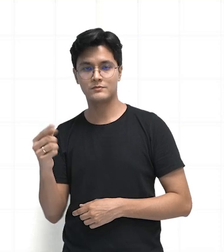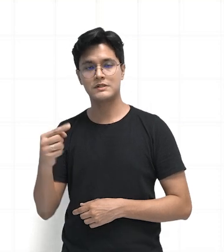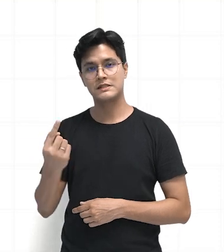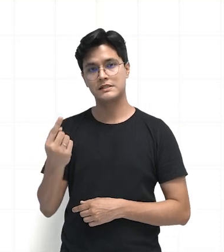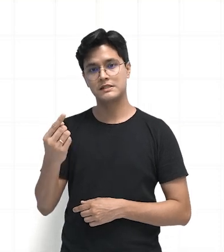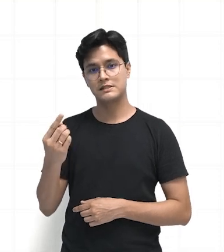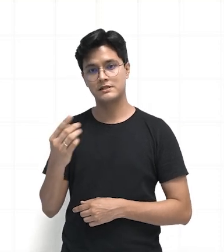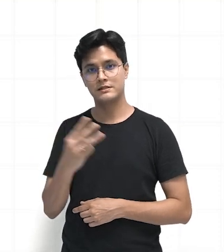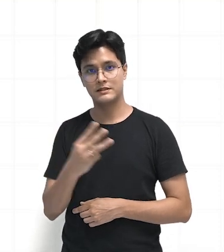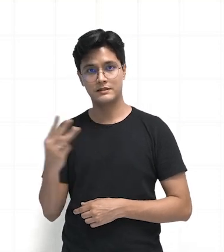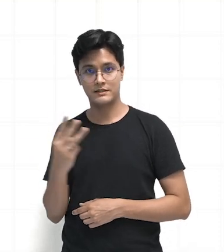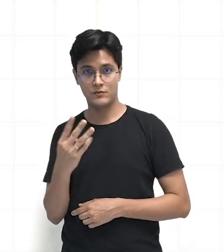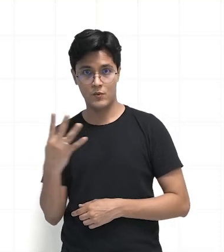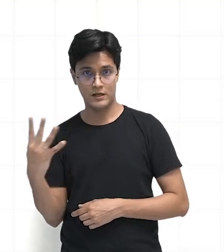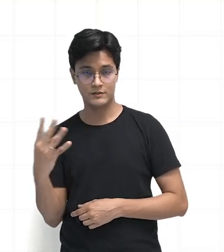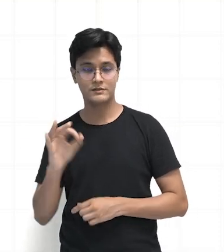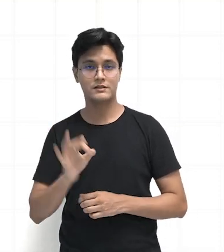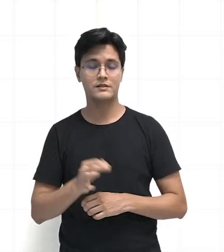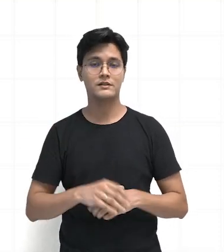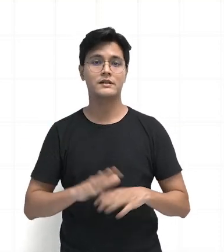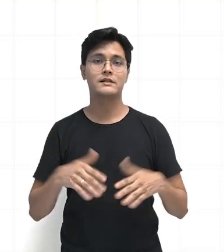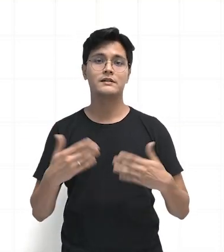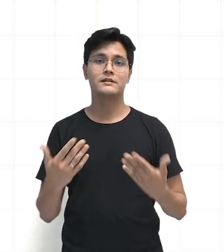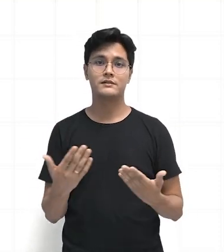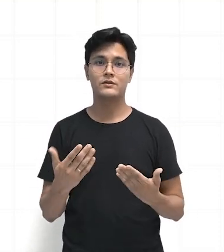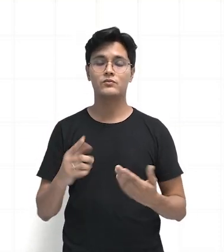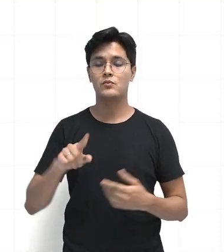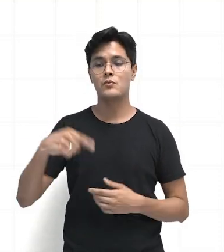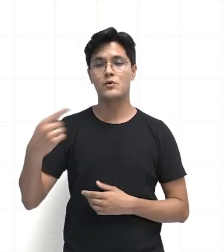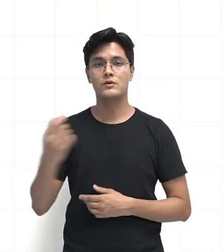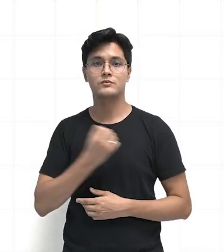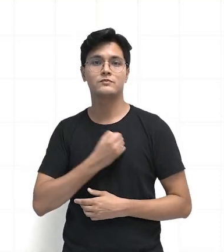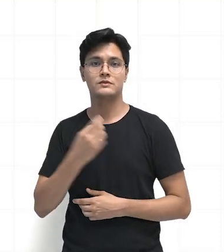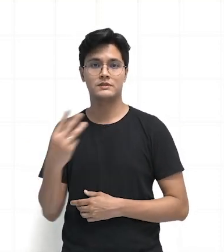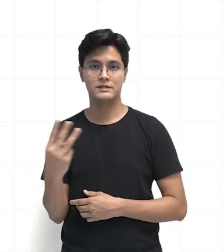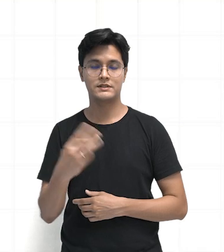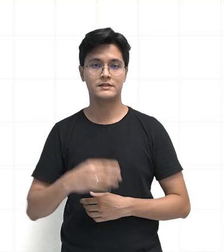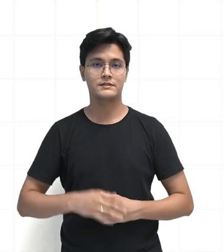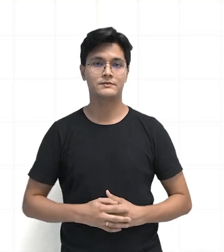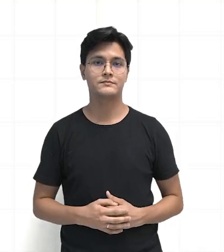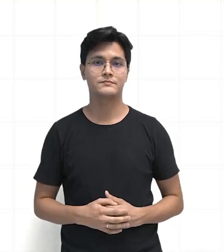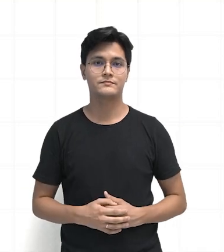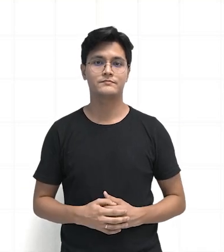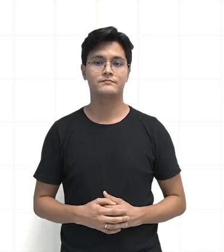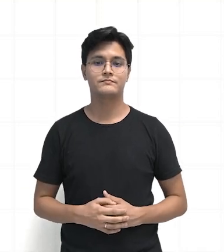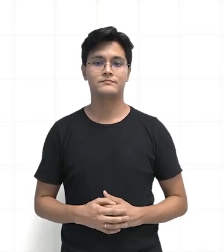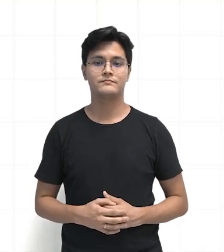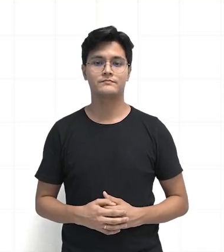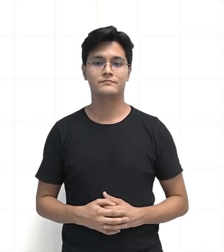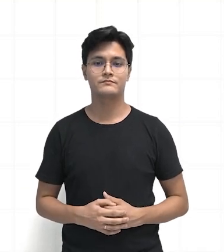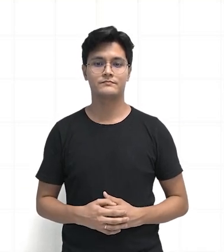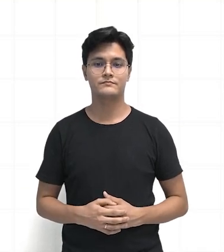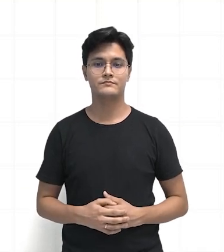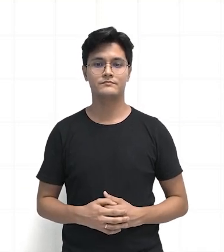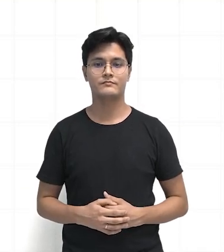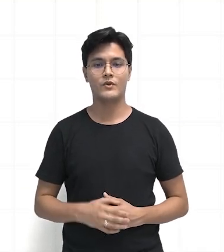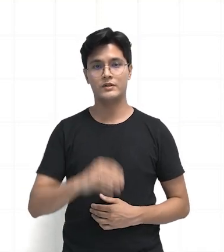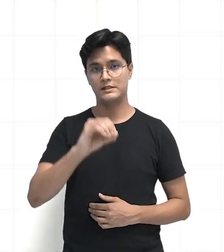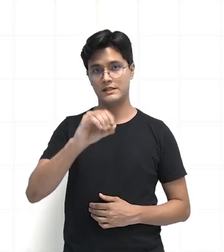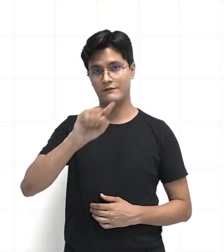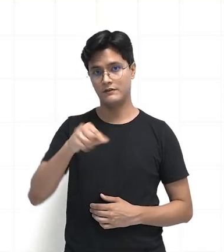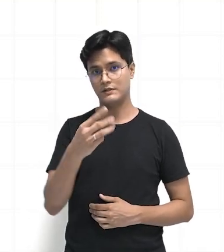dízima periódica. O próximo número aqui é 3, certo? Para eu parar nessa casa decimal aqui, ó, nas 2